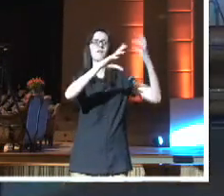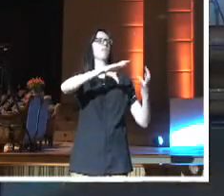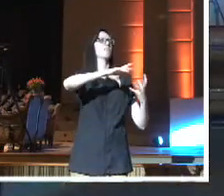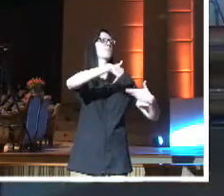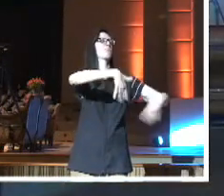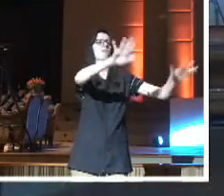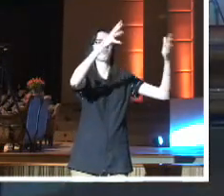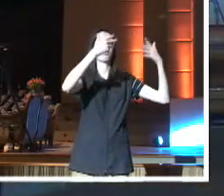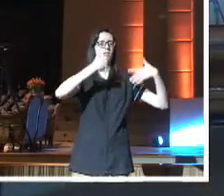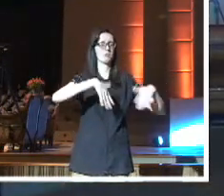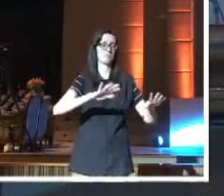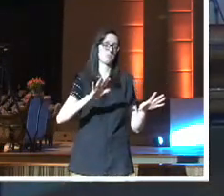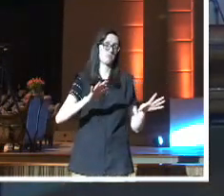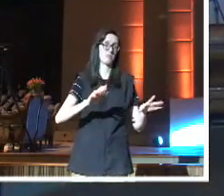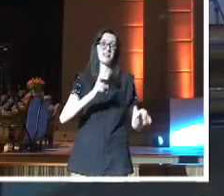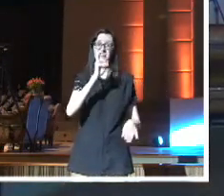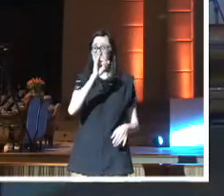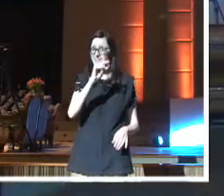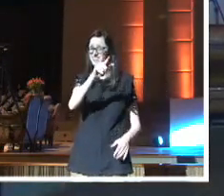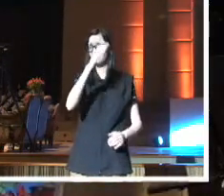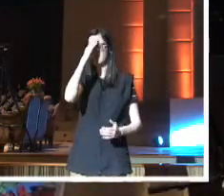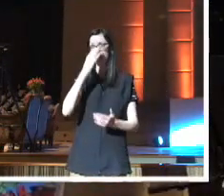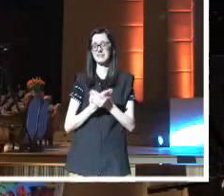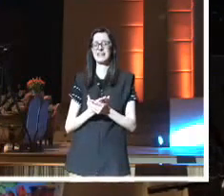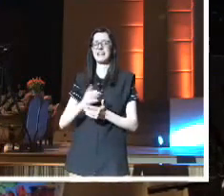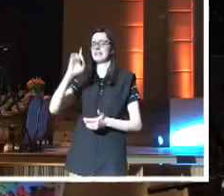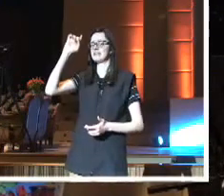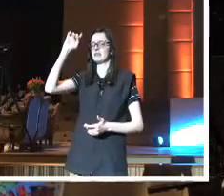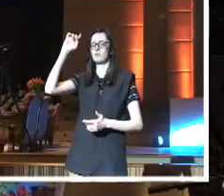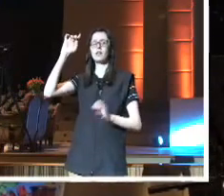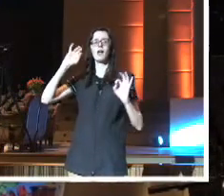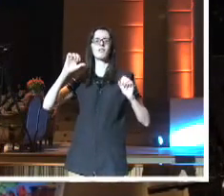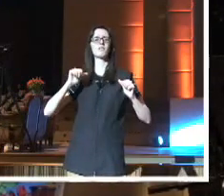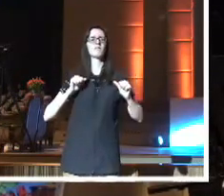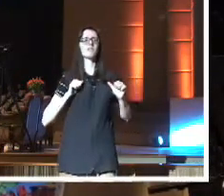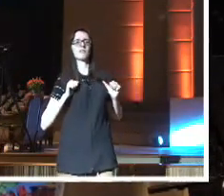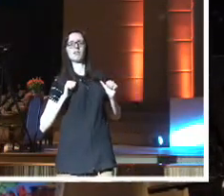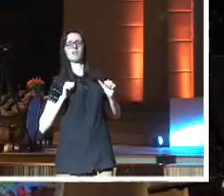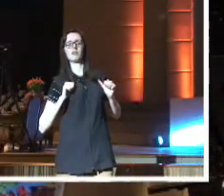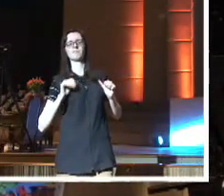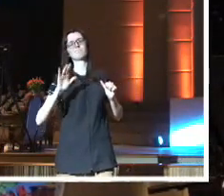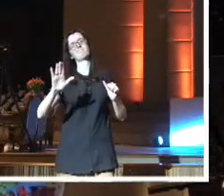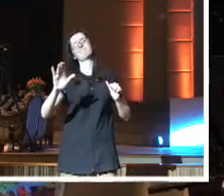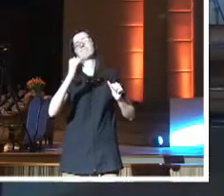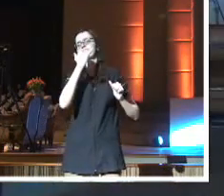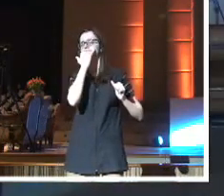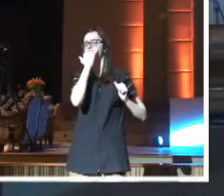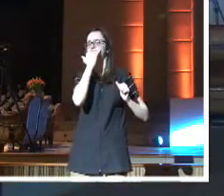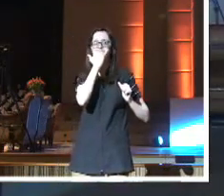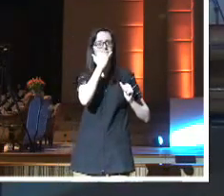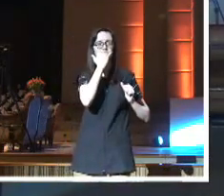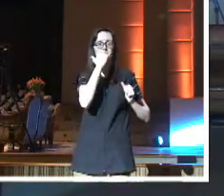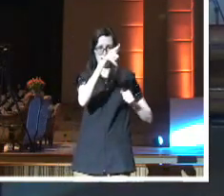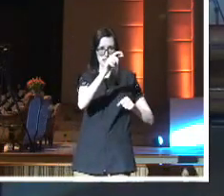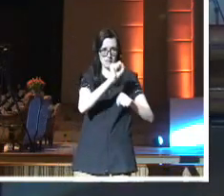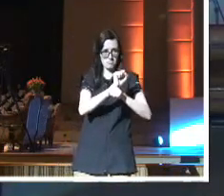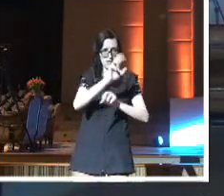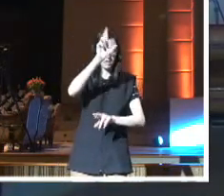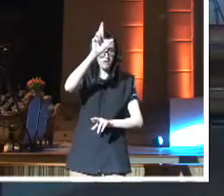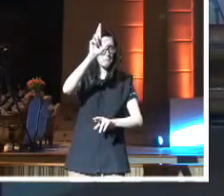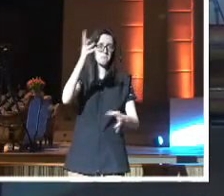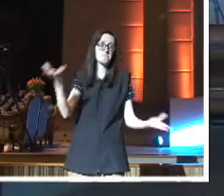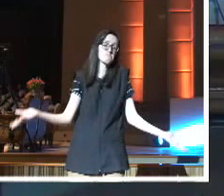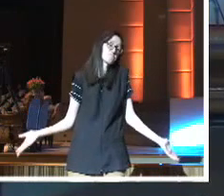leis, se você crê num Deus que não intervém, então eu quero dizer para você: a única esperança que você